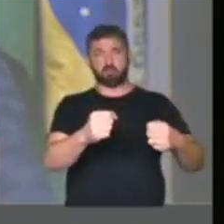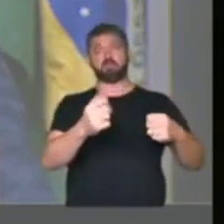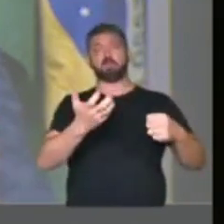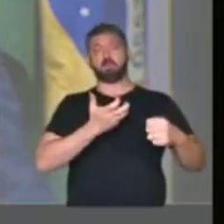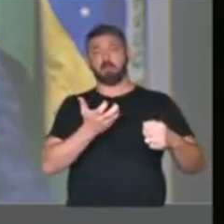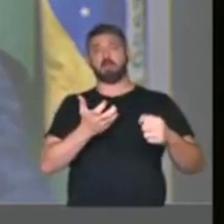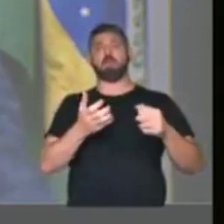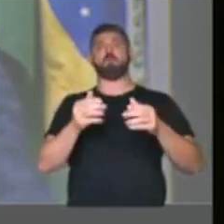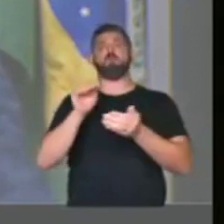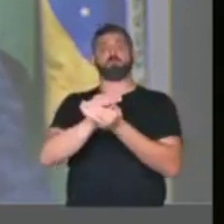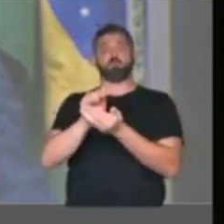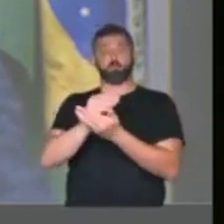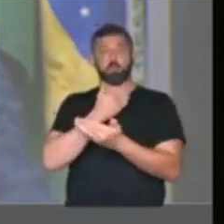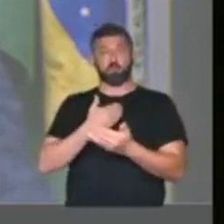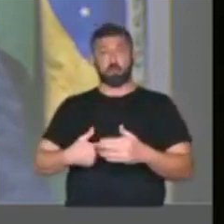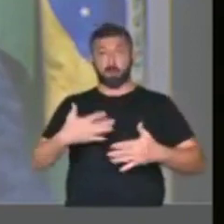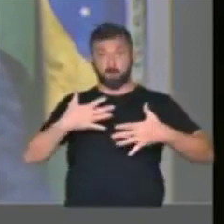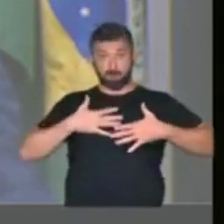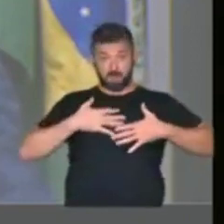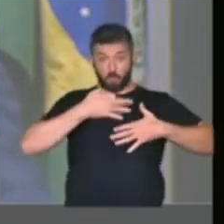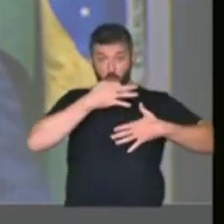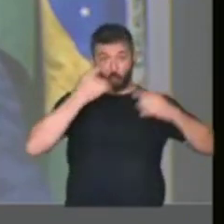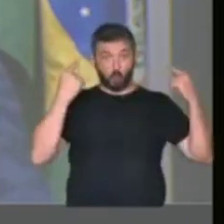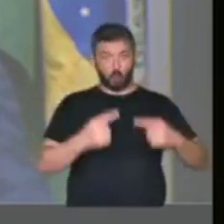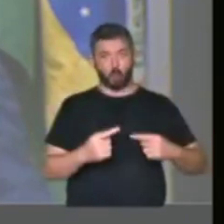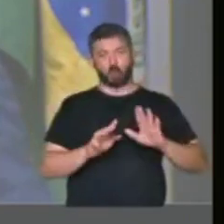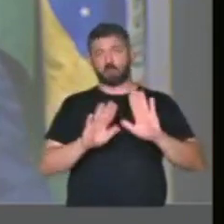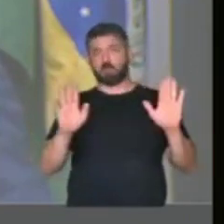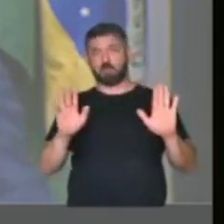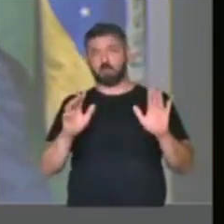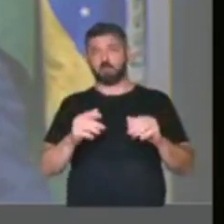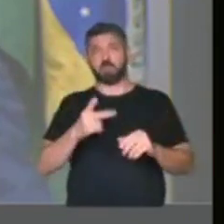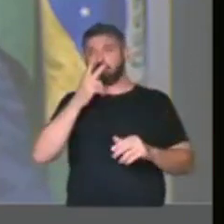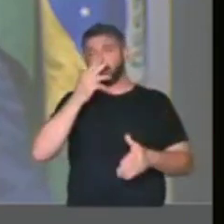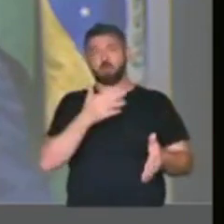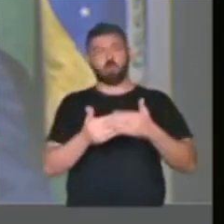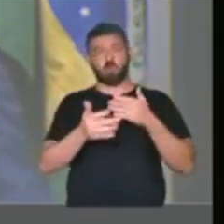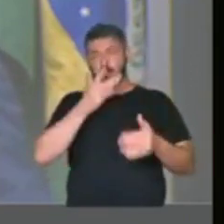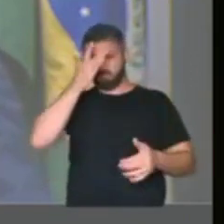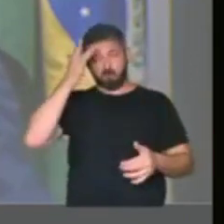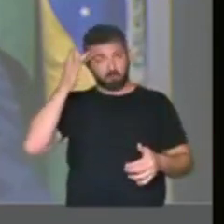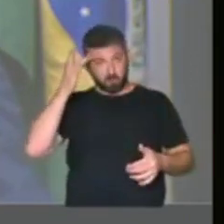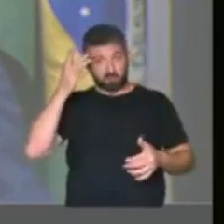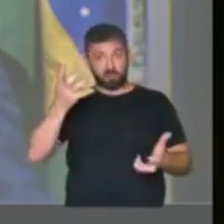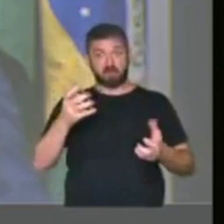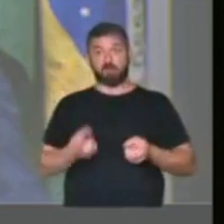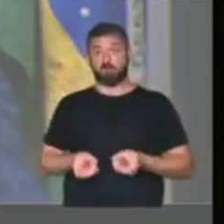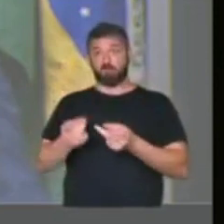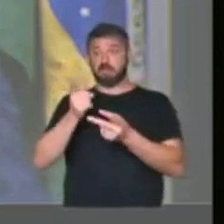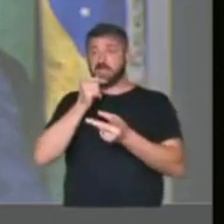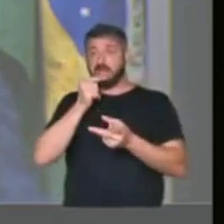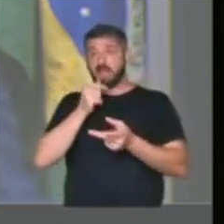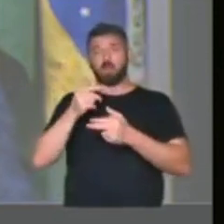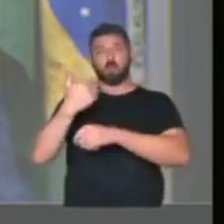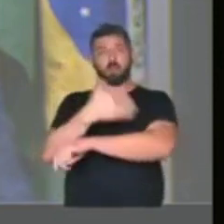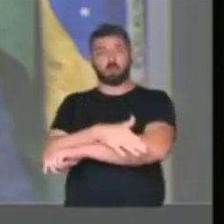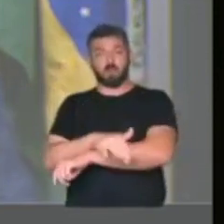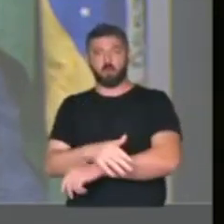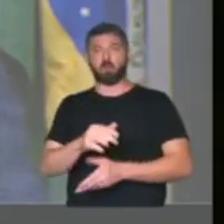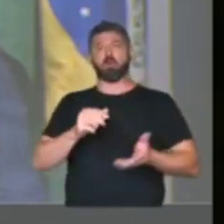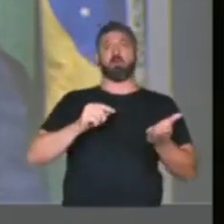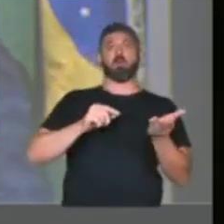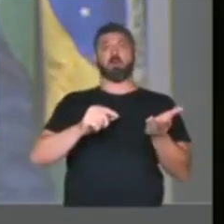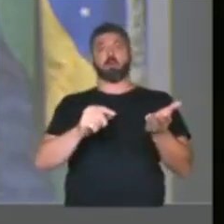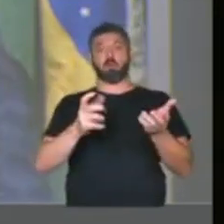do fundo público meu posicionamento contrário eu não acho que fique assim como qualquer cidadão que quer vender uma água no cemar por uma senhora